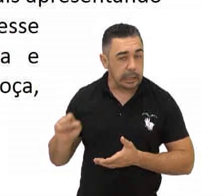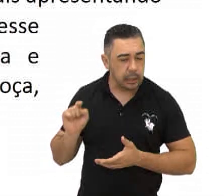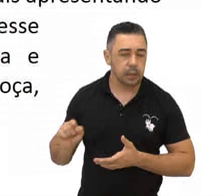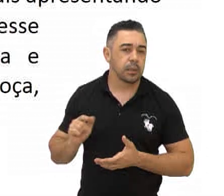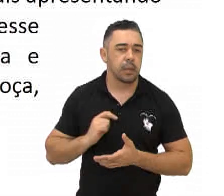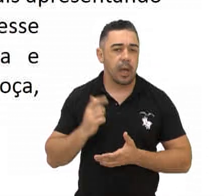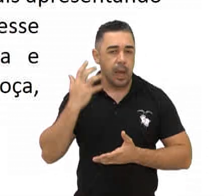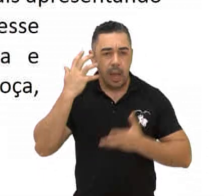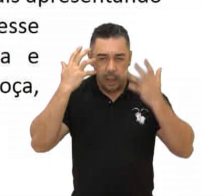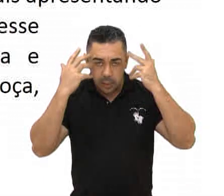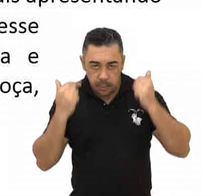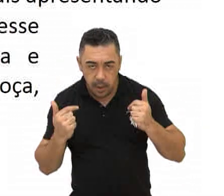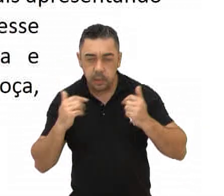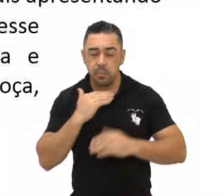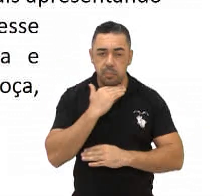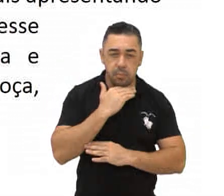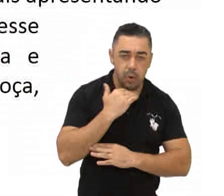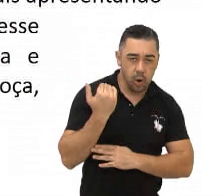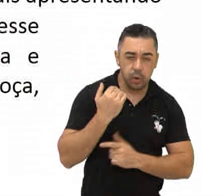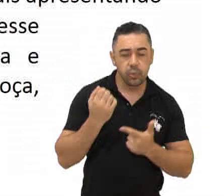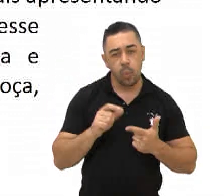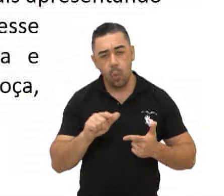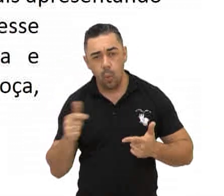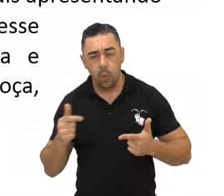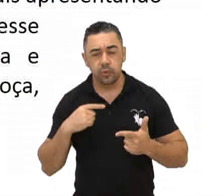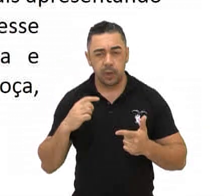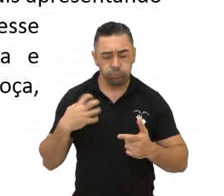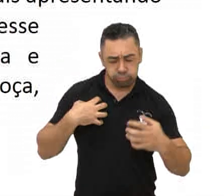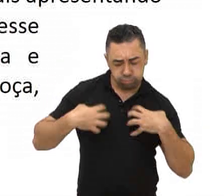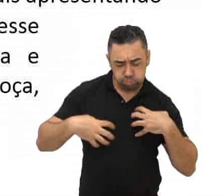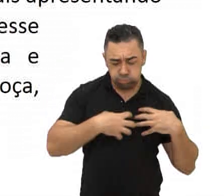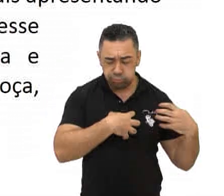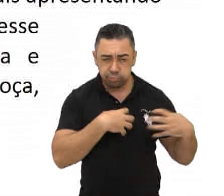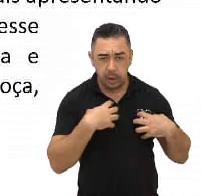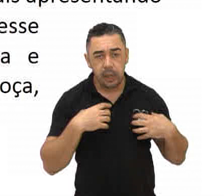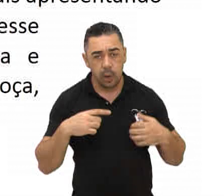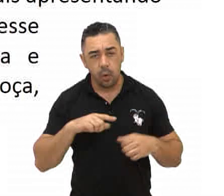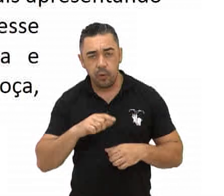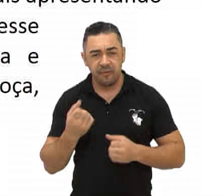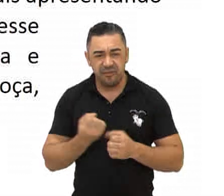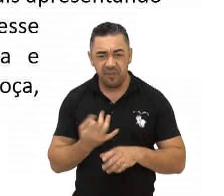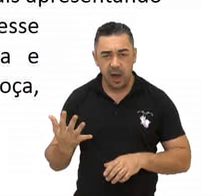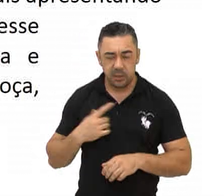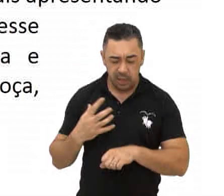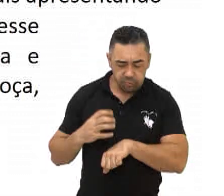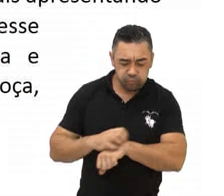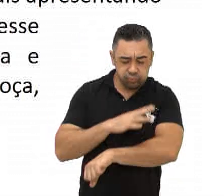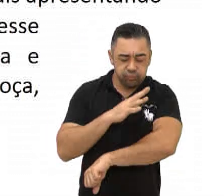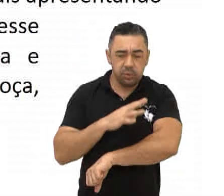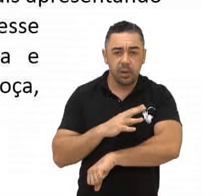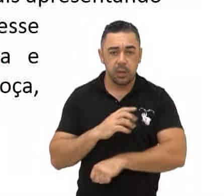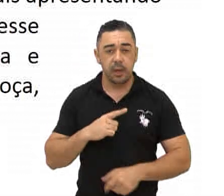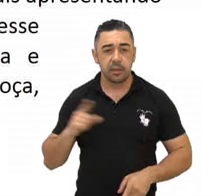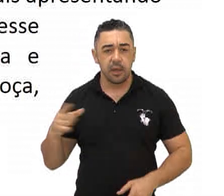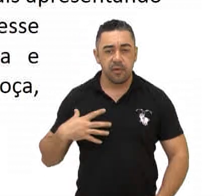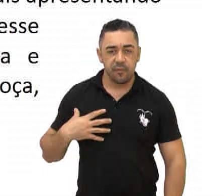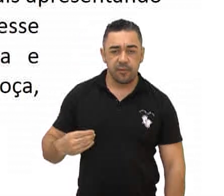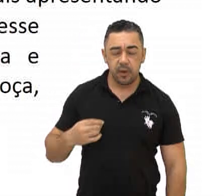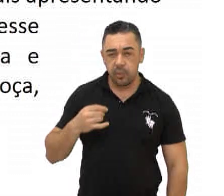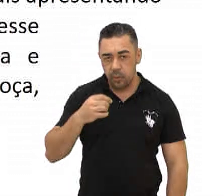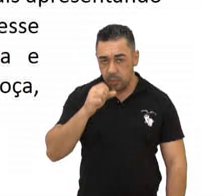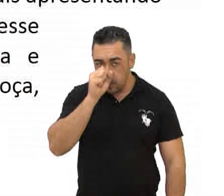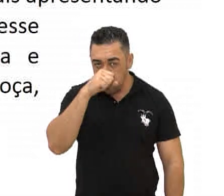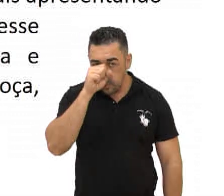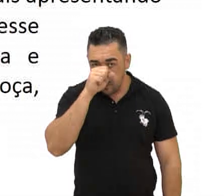entre animais mortos e feridos, muitos dos quais apresentando queimaduras pelo fogo e ossos expostos, está um filhote desse porco